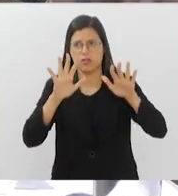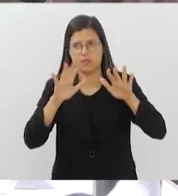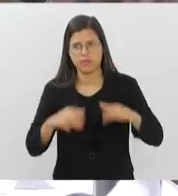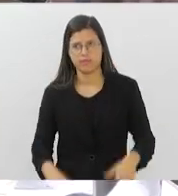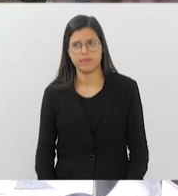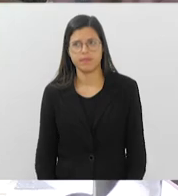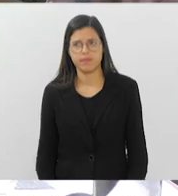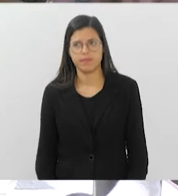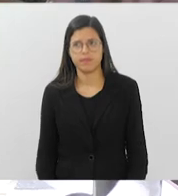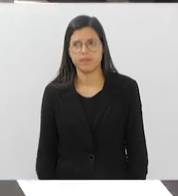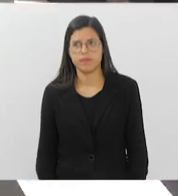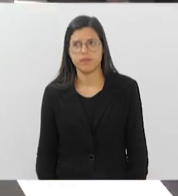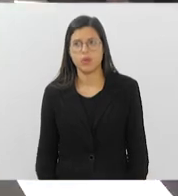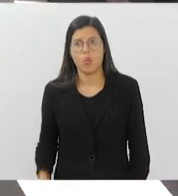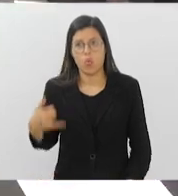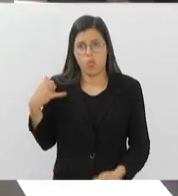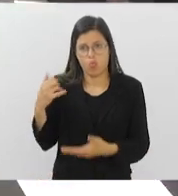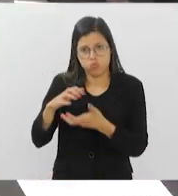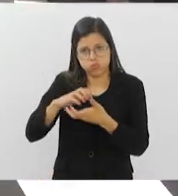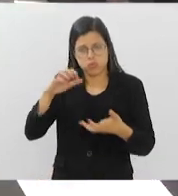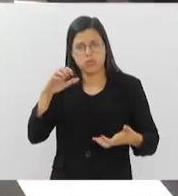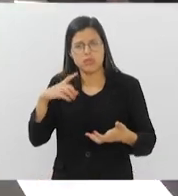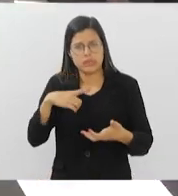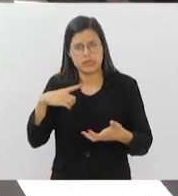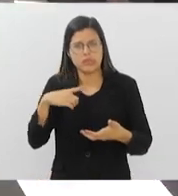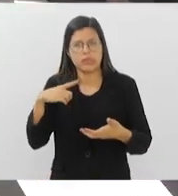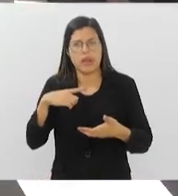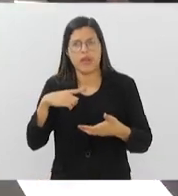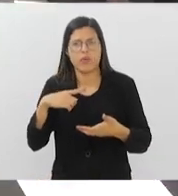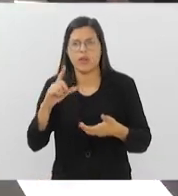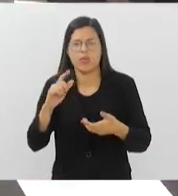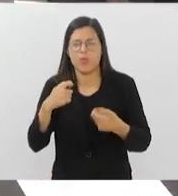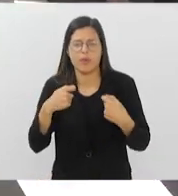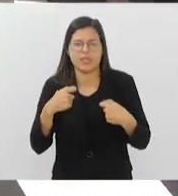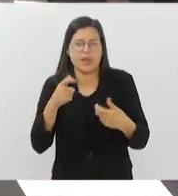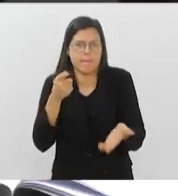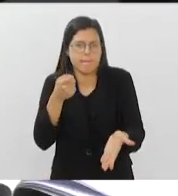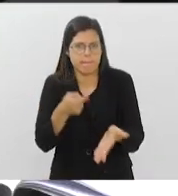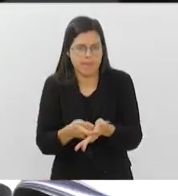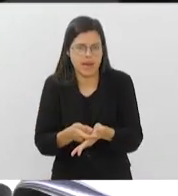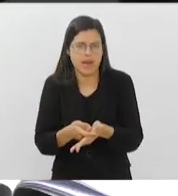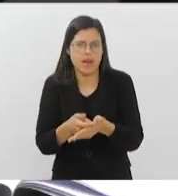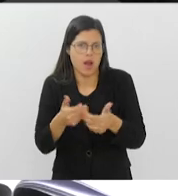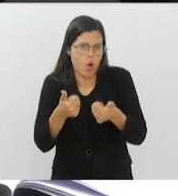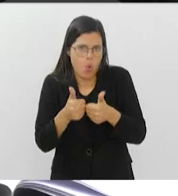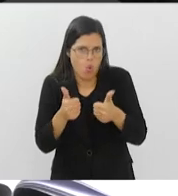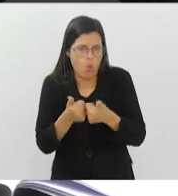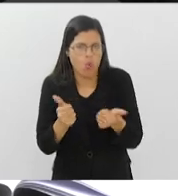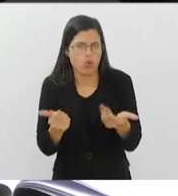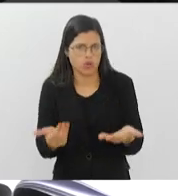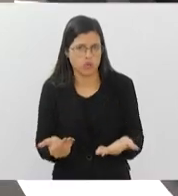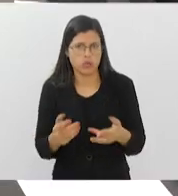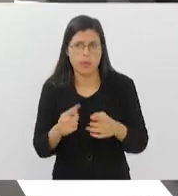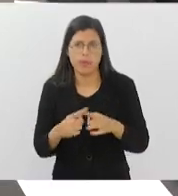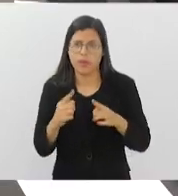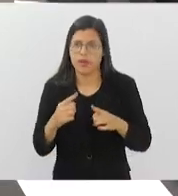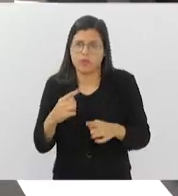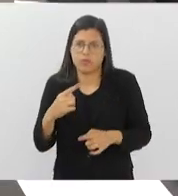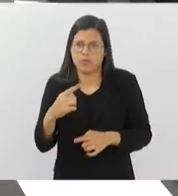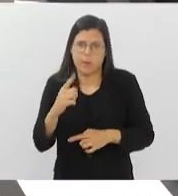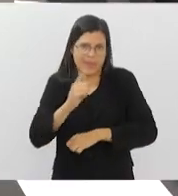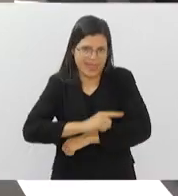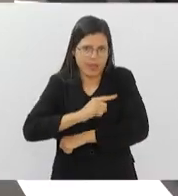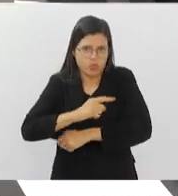na Constituição tem direito à gratuidade. Sim, no transporte público, não no privado. Então o ideal seria retirar. Retira as